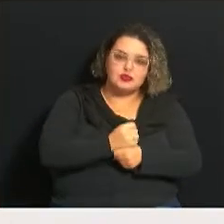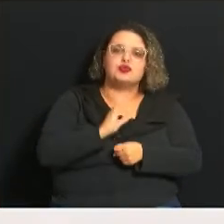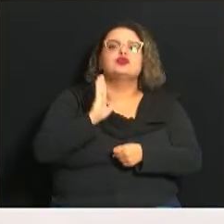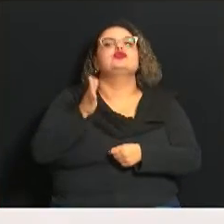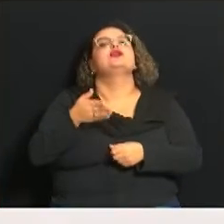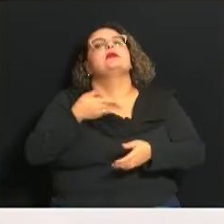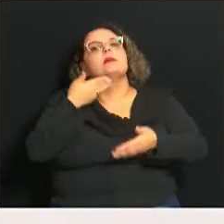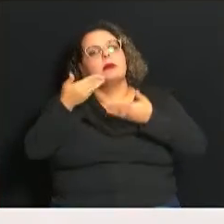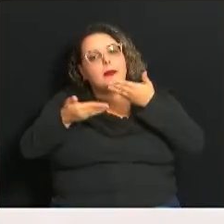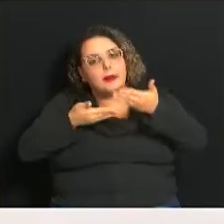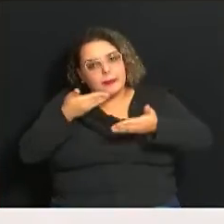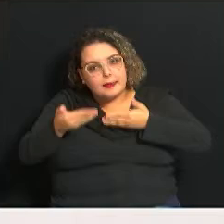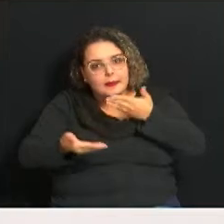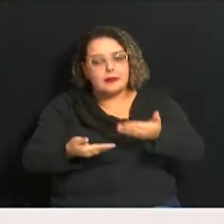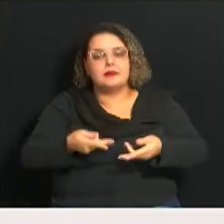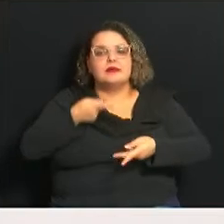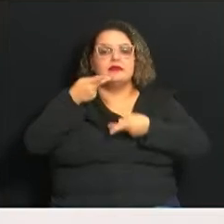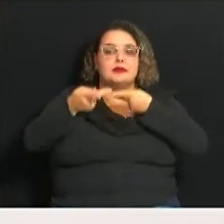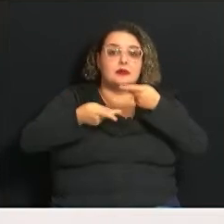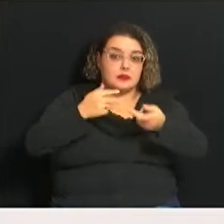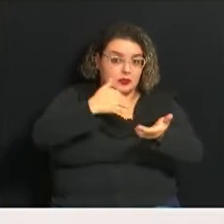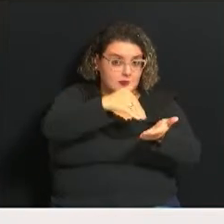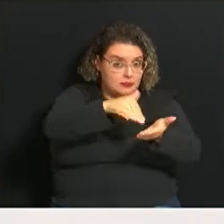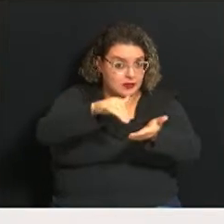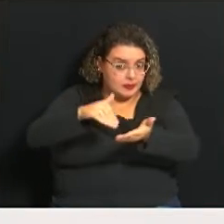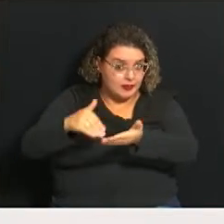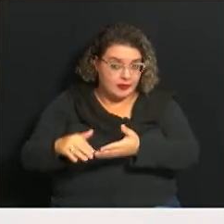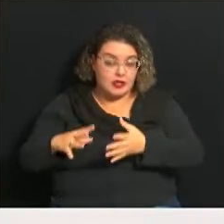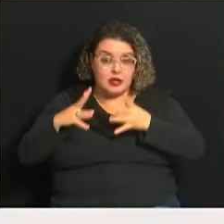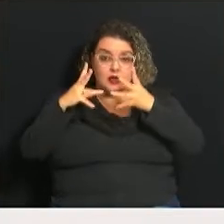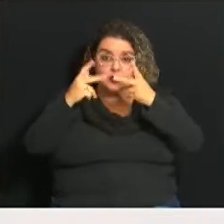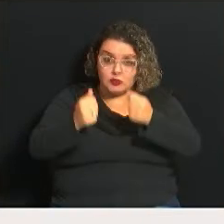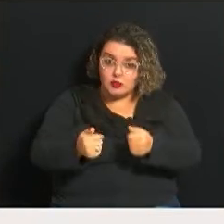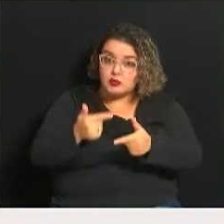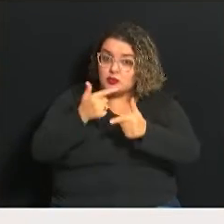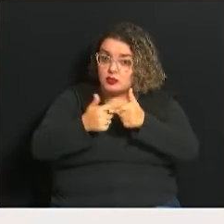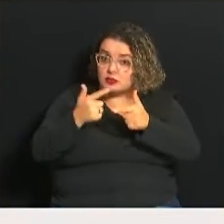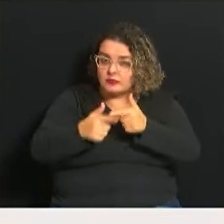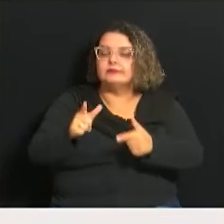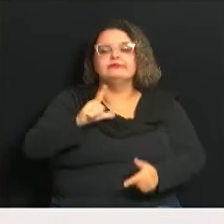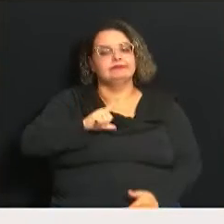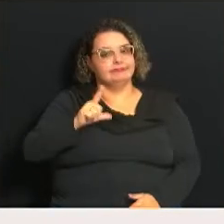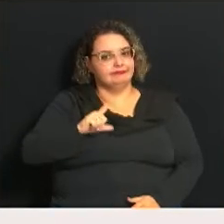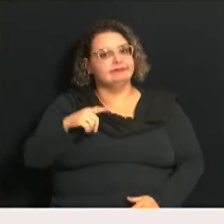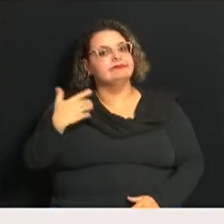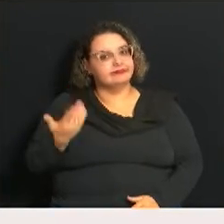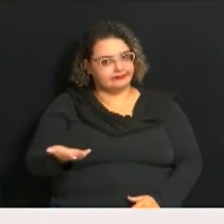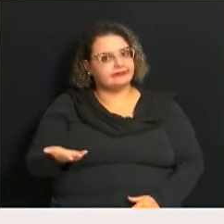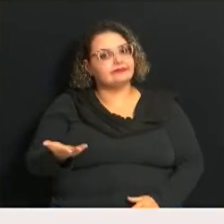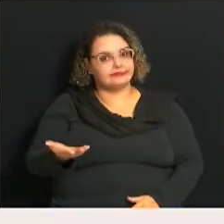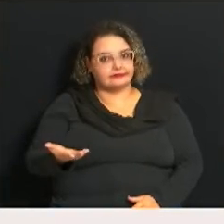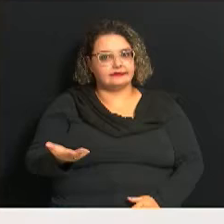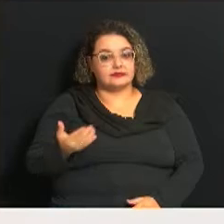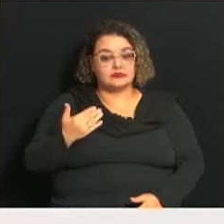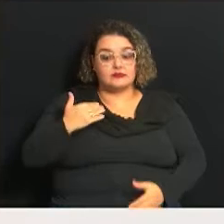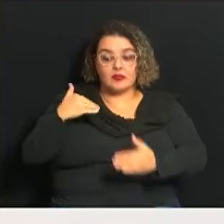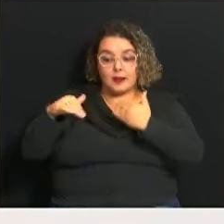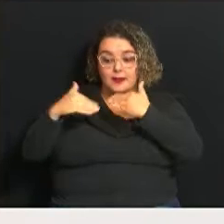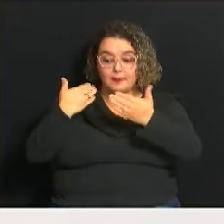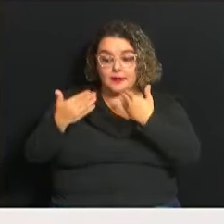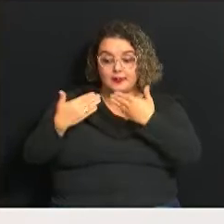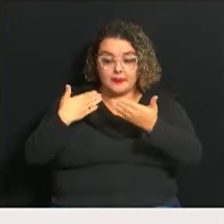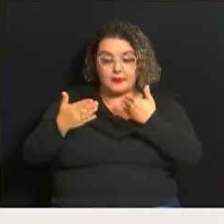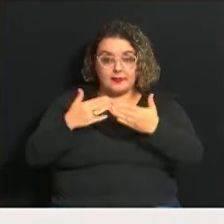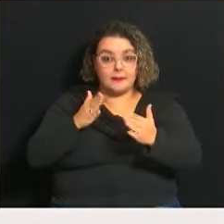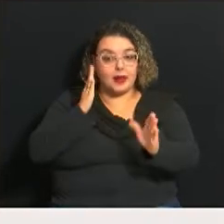já veio adiantando para as secretarias todos os gargalos que existem. Já estabelecemos canais de comunicação direta com esses